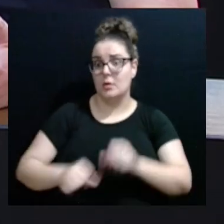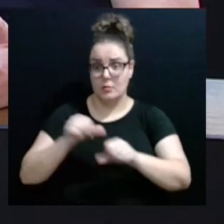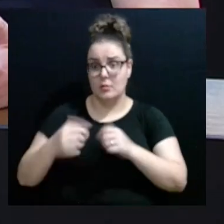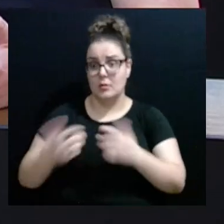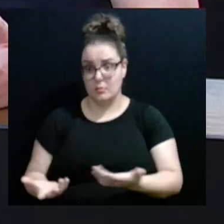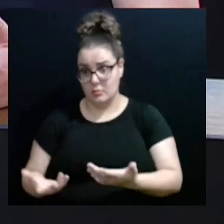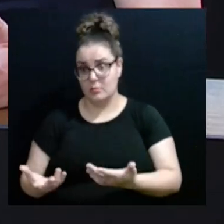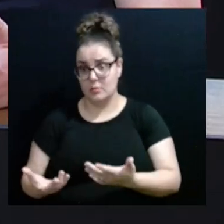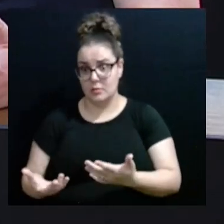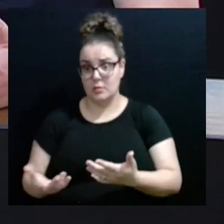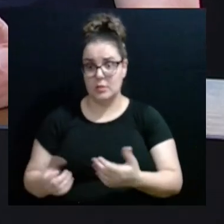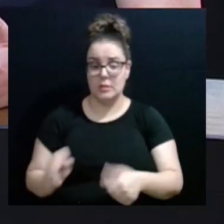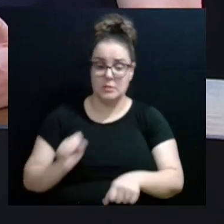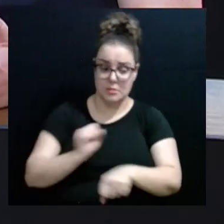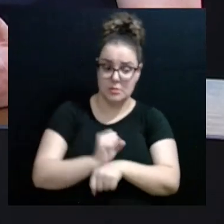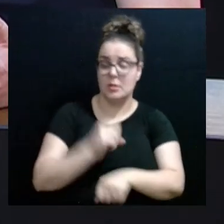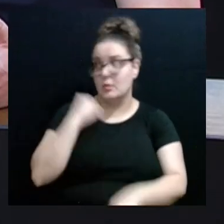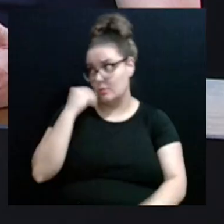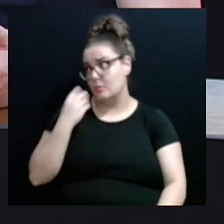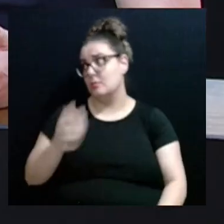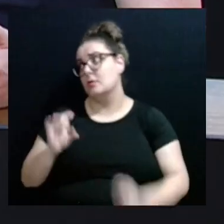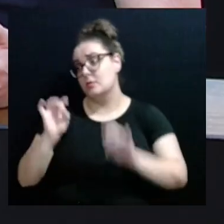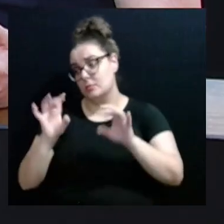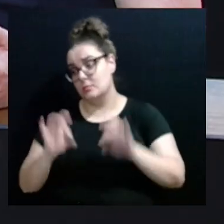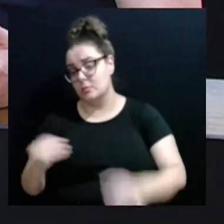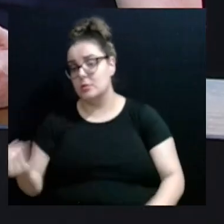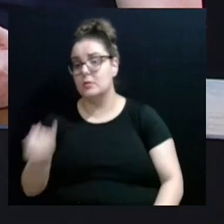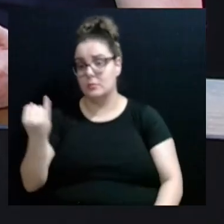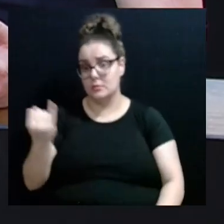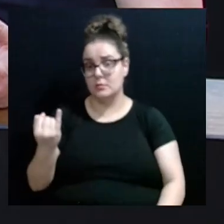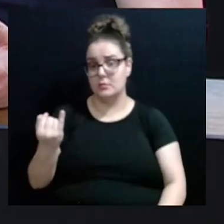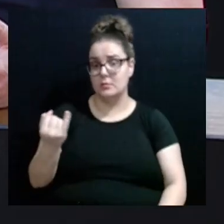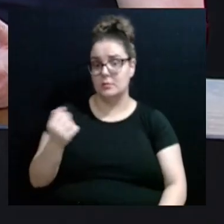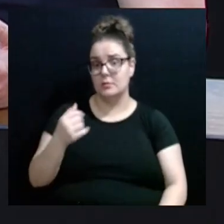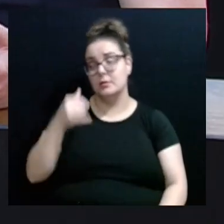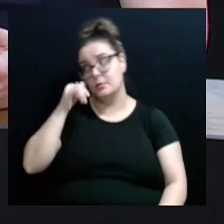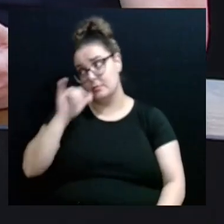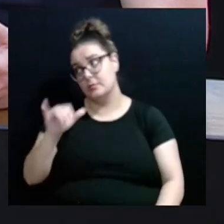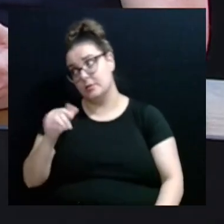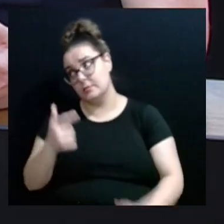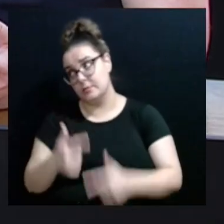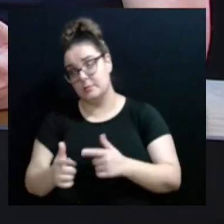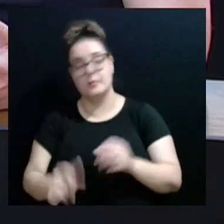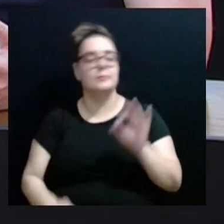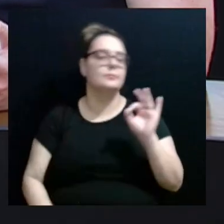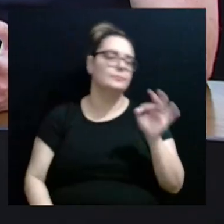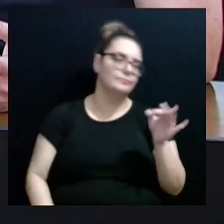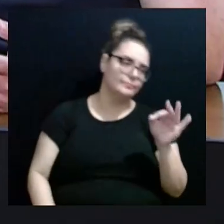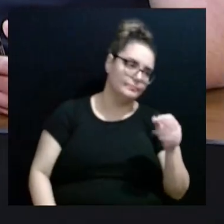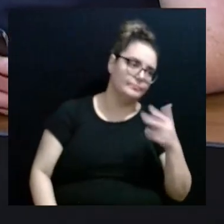em experiências inesquecíveis em vez de dor de cabeça, né? Exatamente, Rafael. Porque assim, olha,